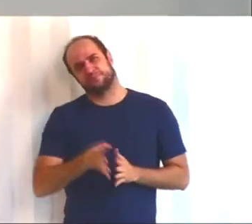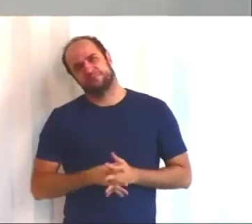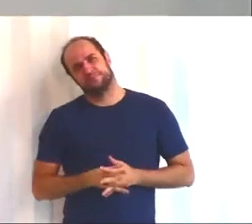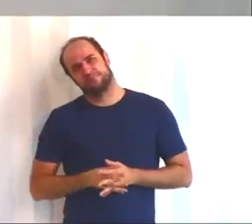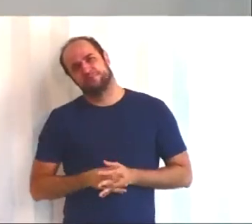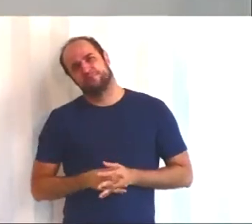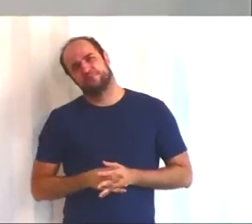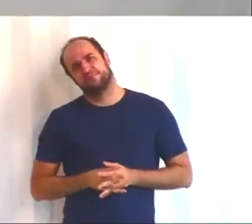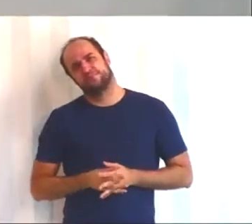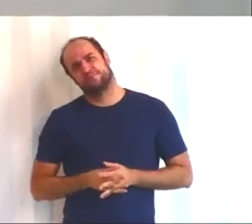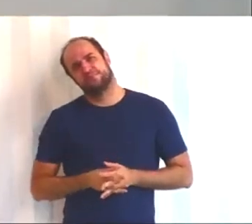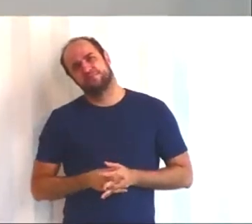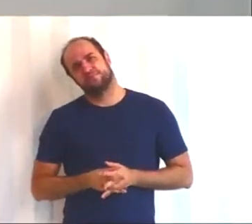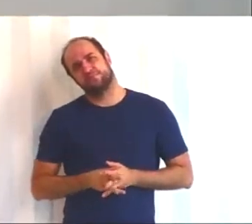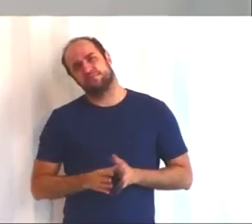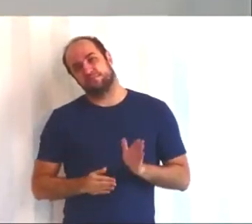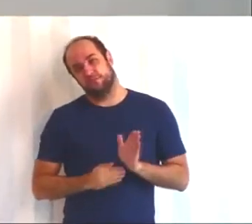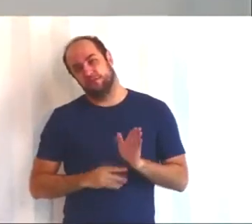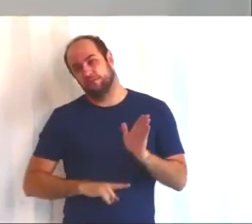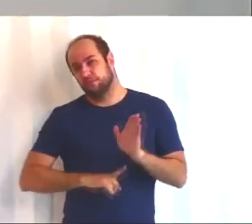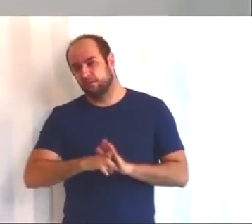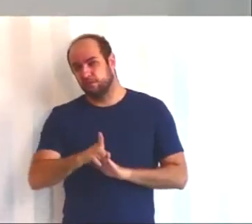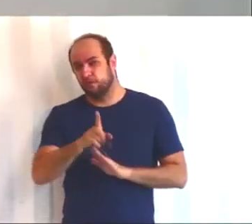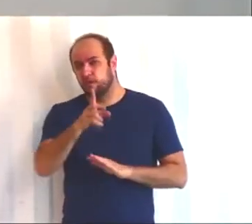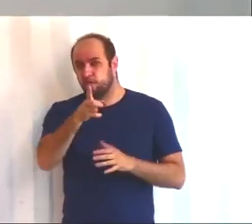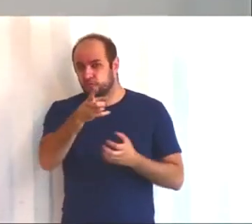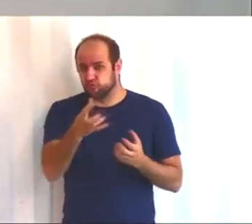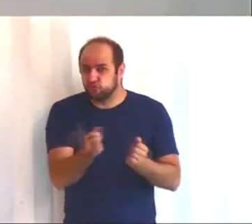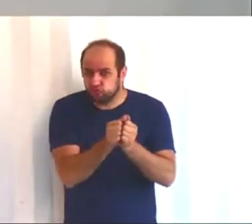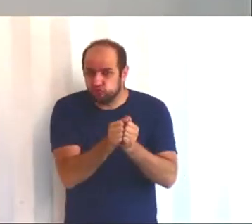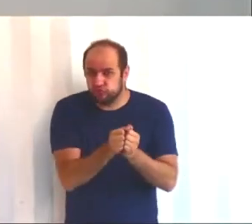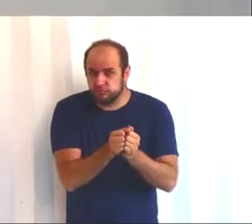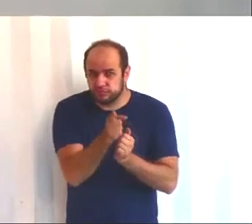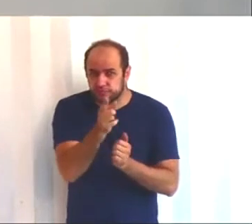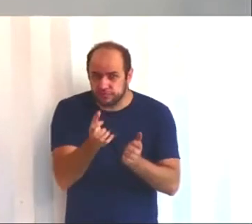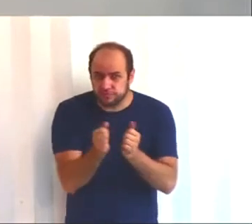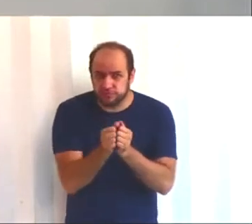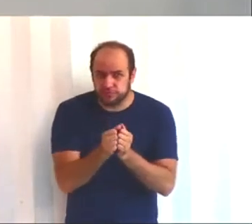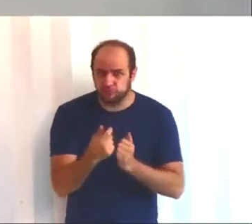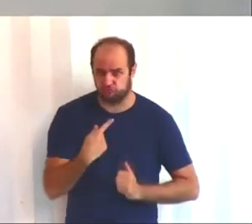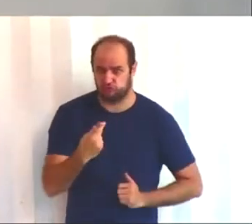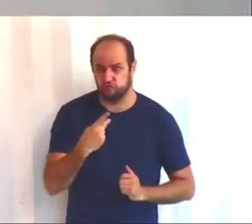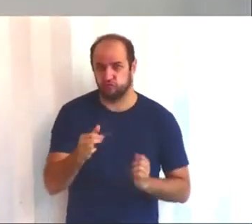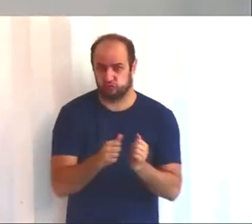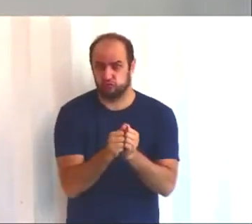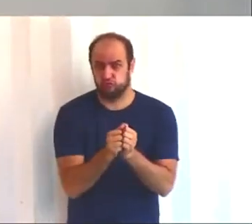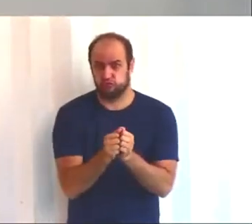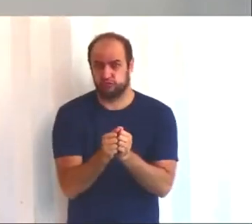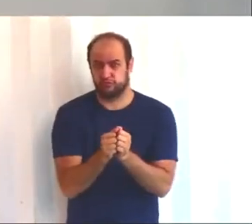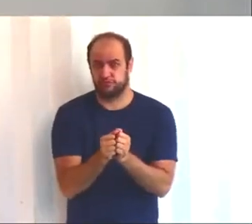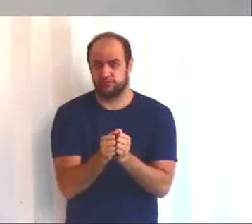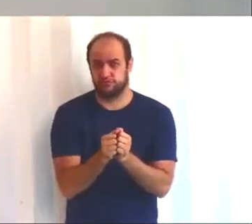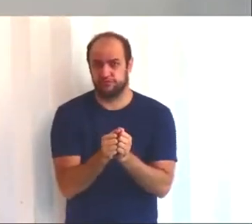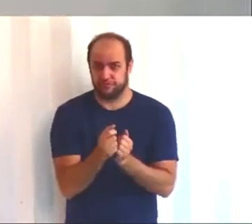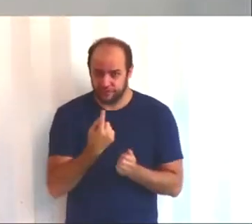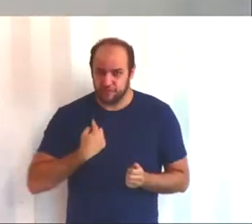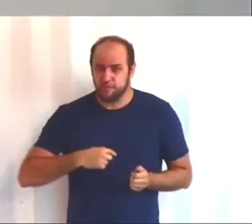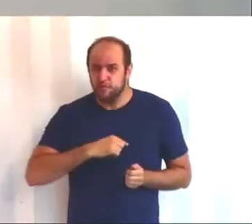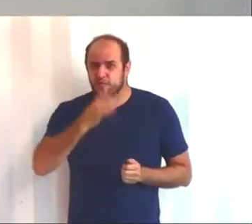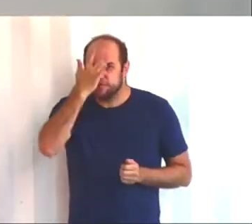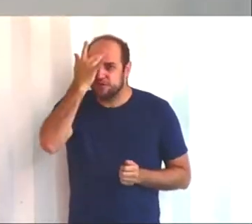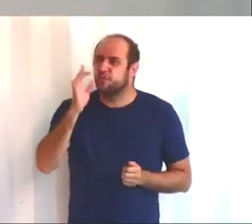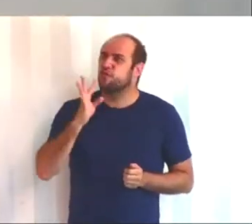A minha última pergunta seria, você é um desses, né? Eu e você somos um destes, não somos? Nós somos aquelas pessoas